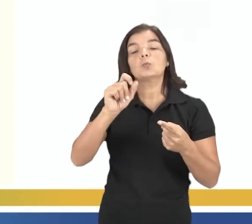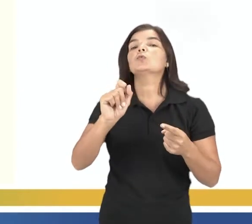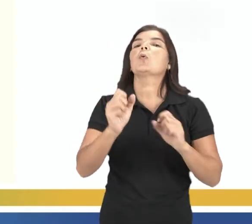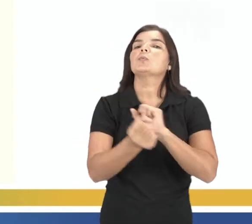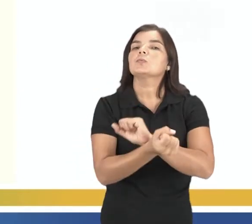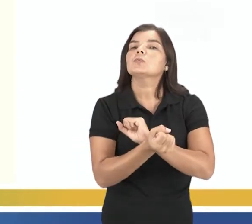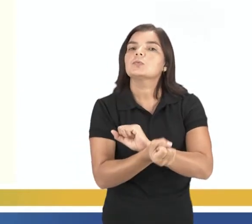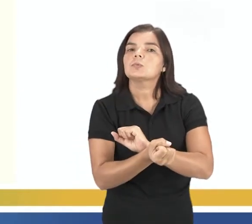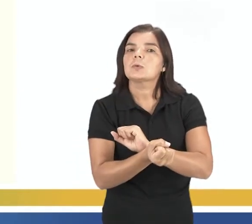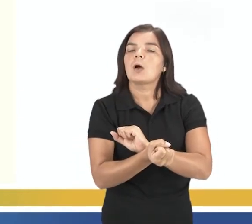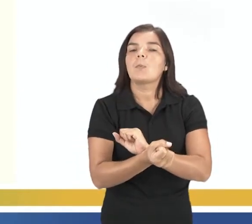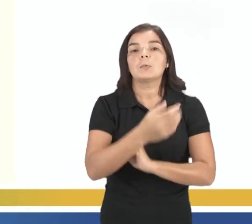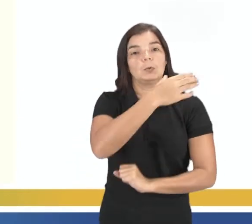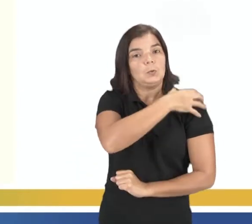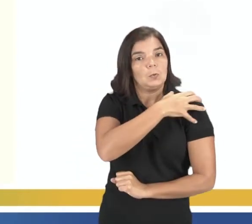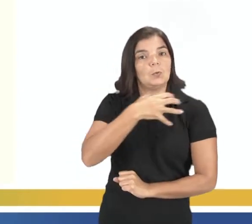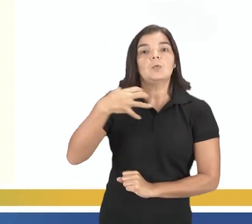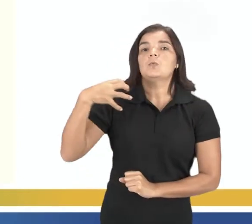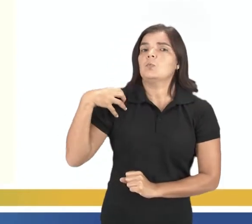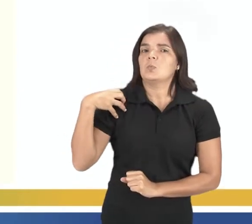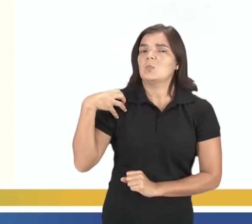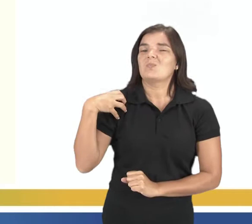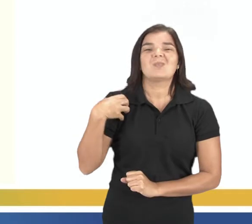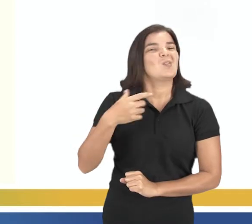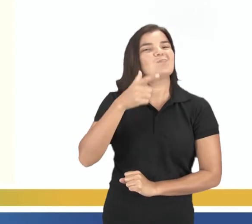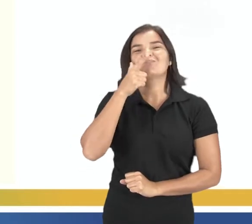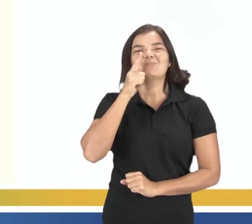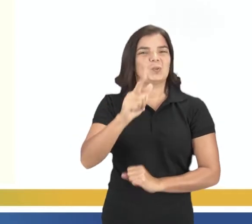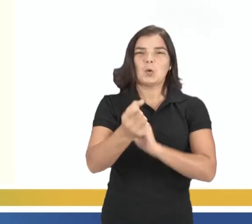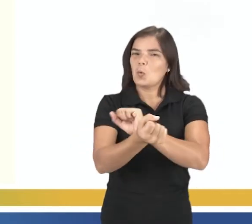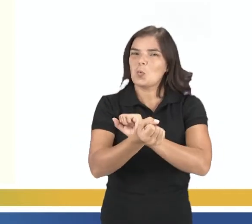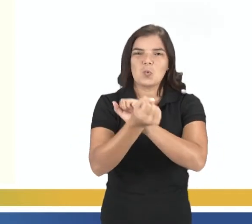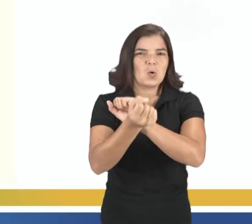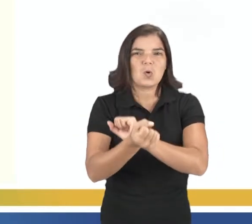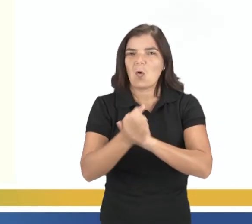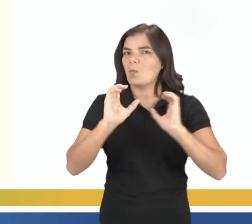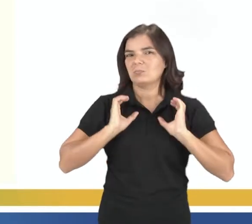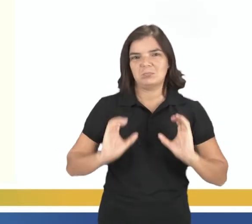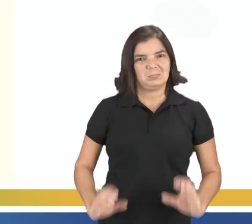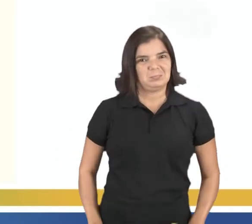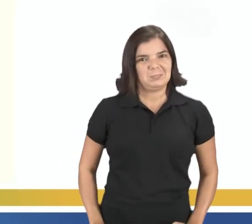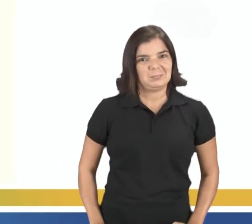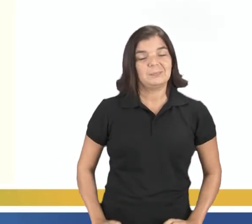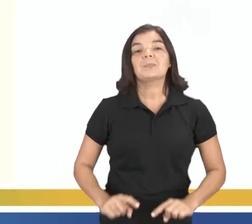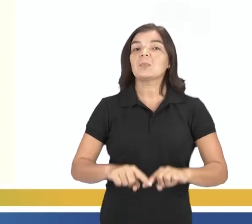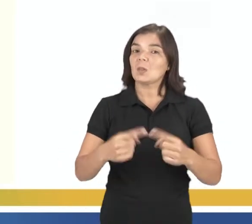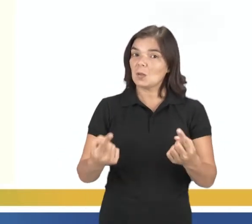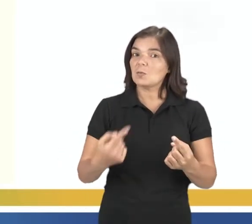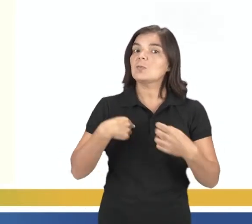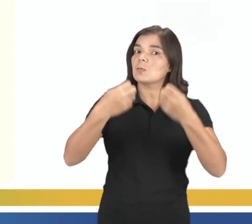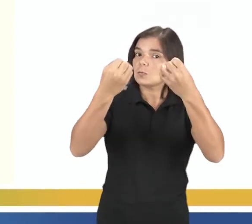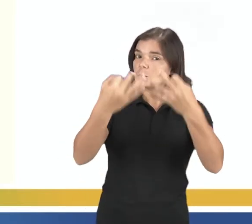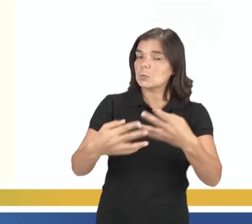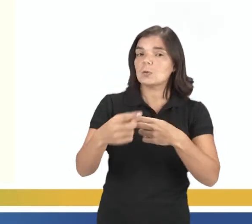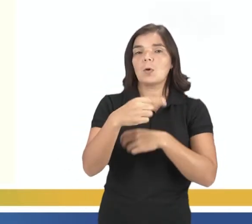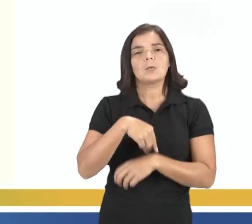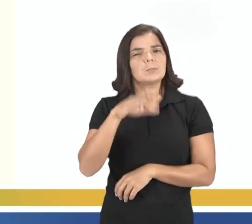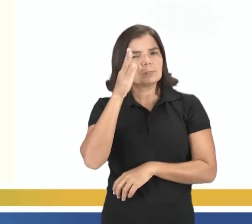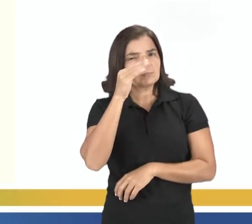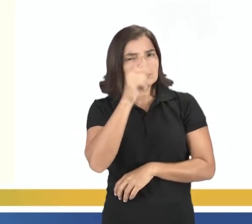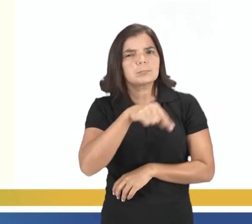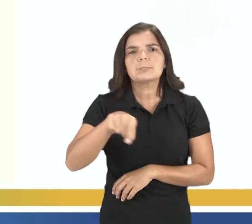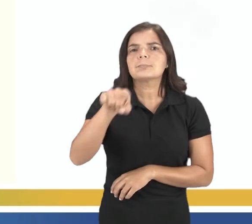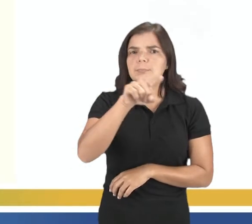sobre o escravo. Aristóteles não considerava o escravo como cidadão. Aliás, eu tenho até que dizer uma coisa curiosa